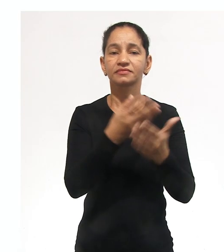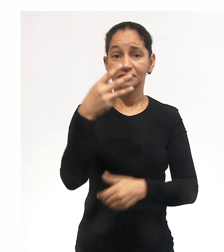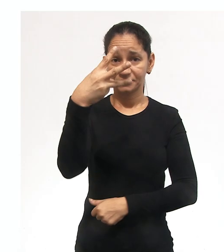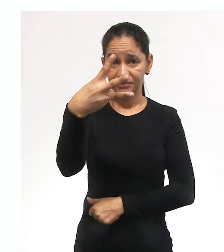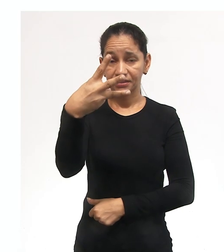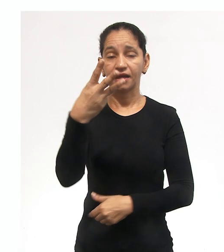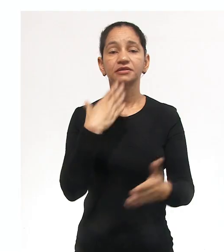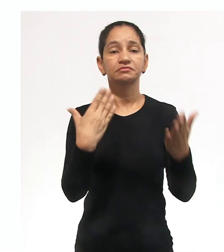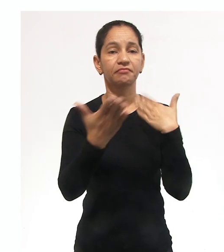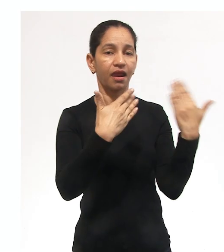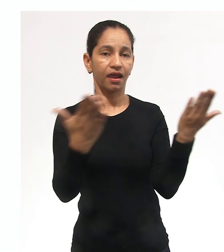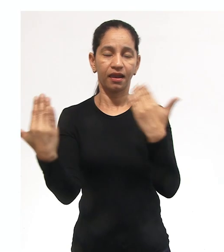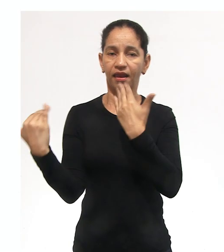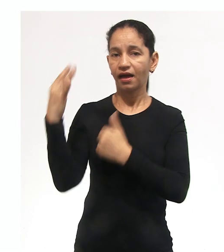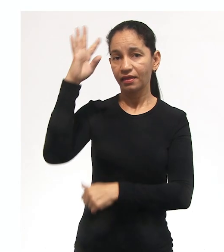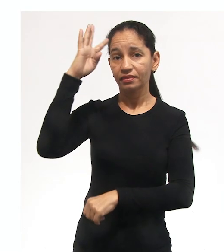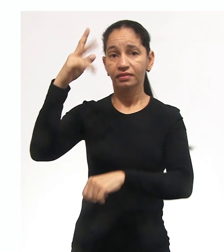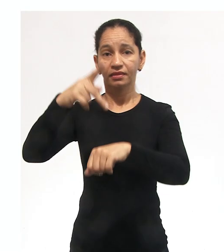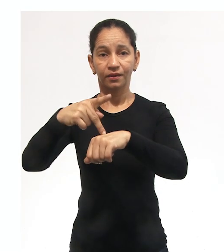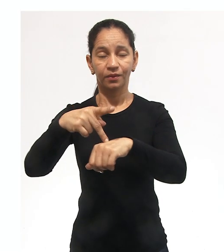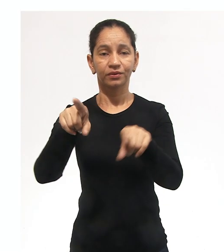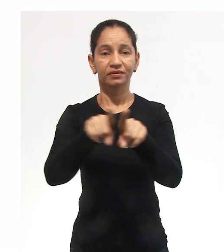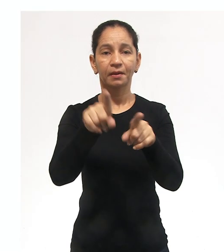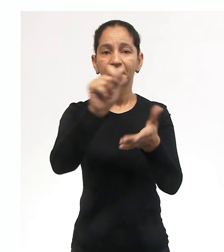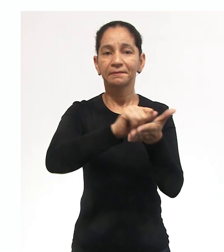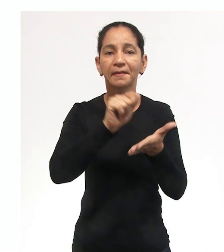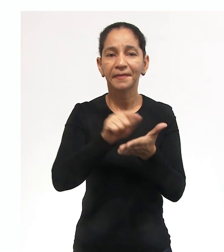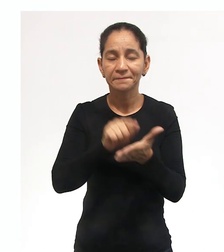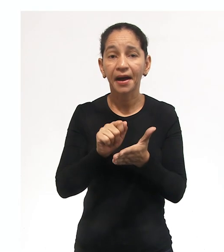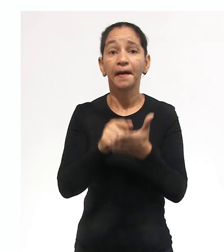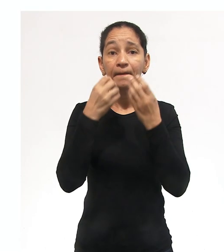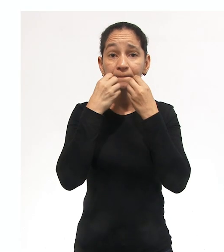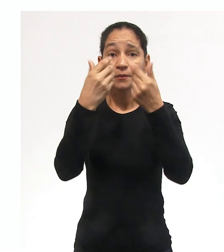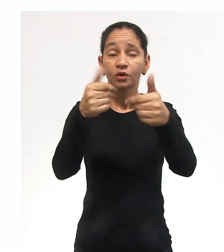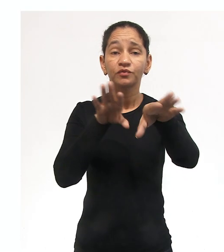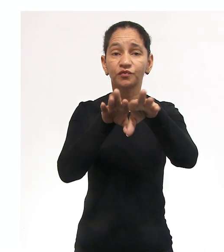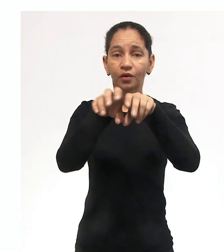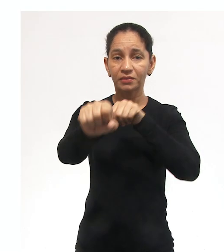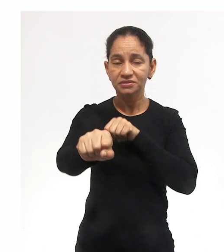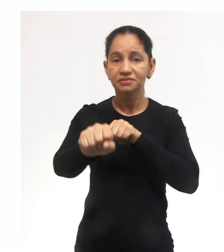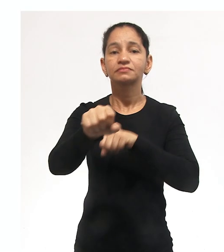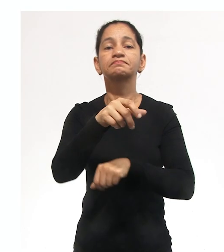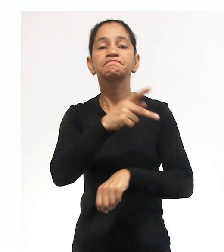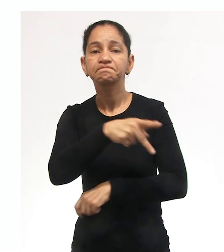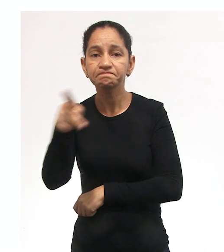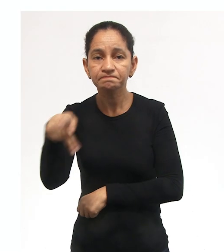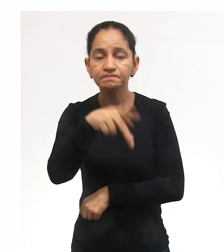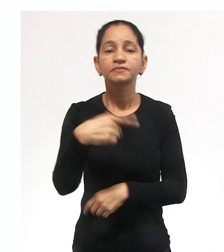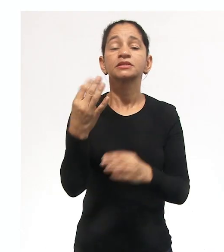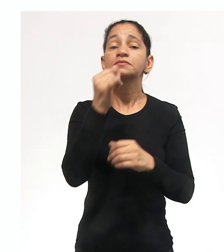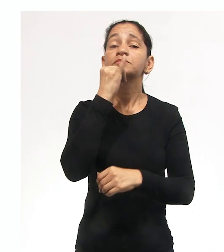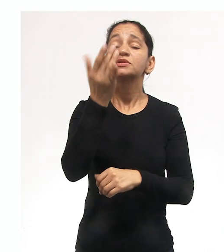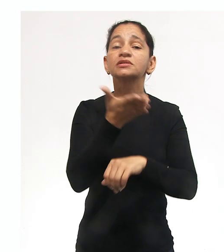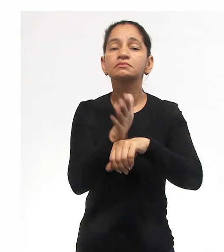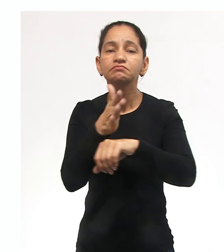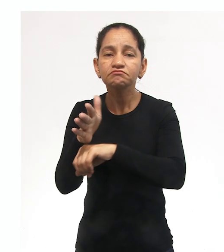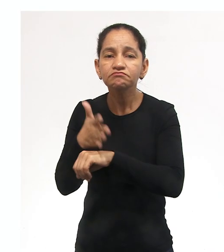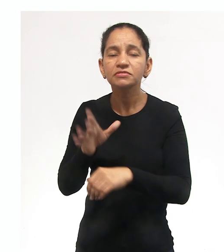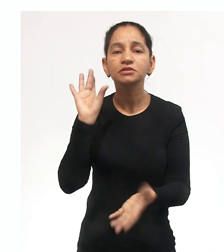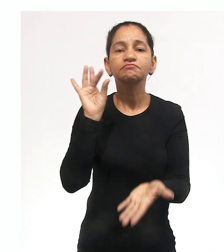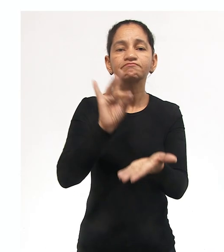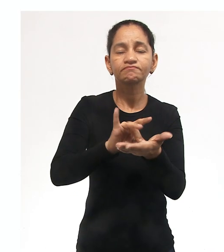Letramento, conversas entre teóricos e escritores, nós iremos falar sobre formação de professores, construção de